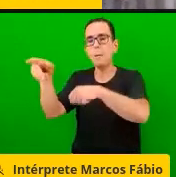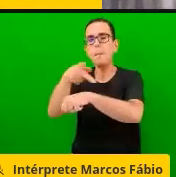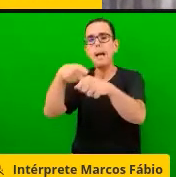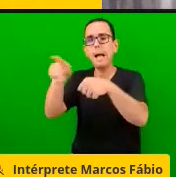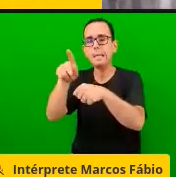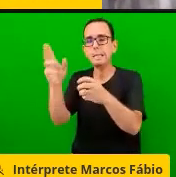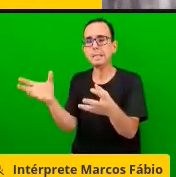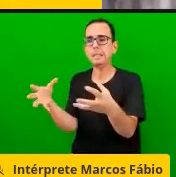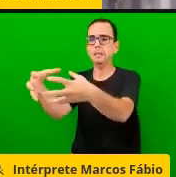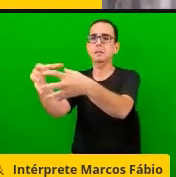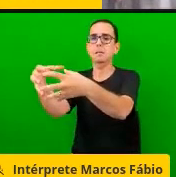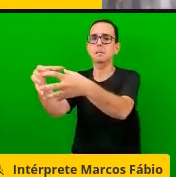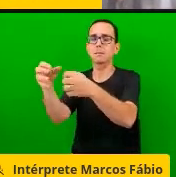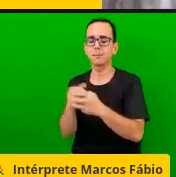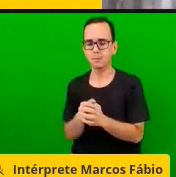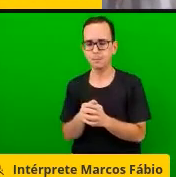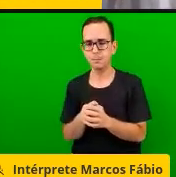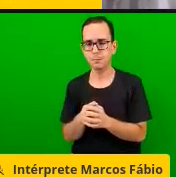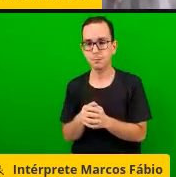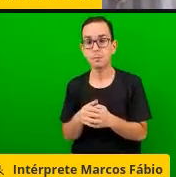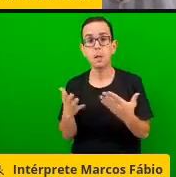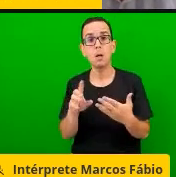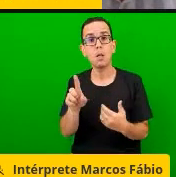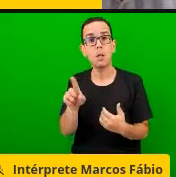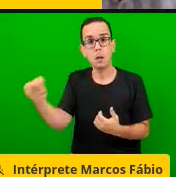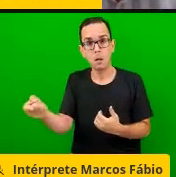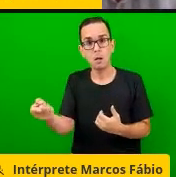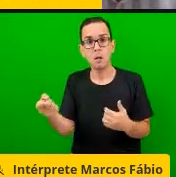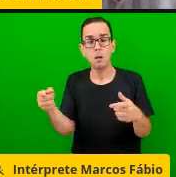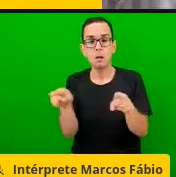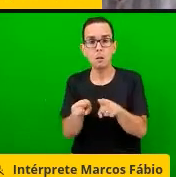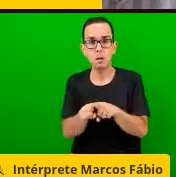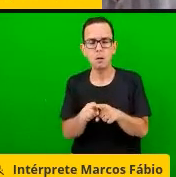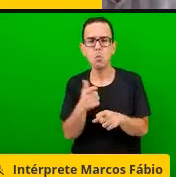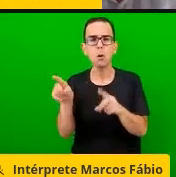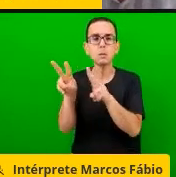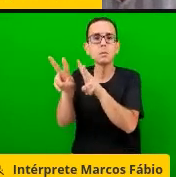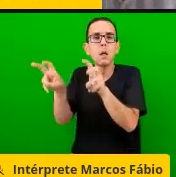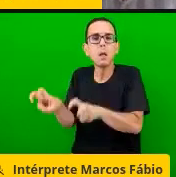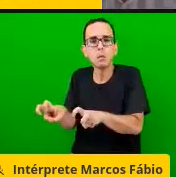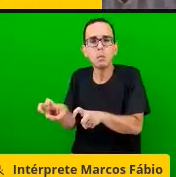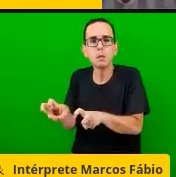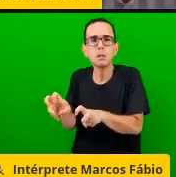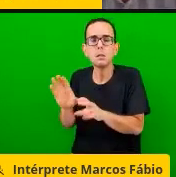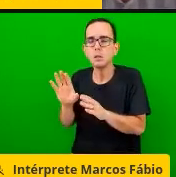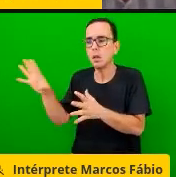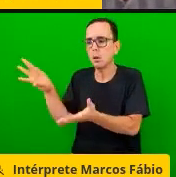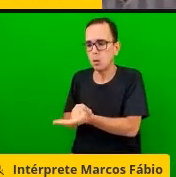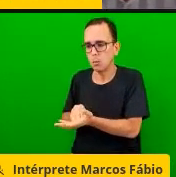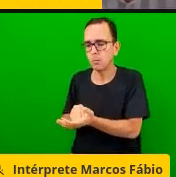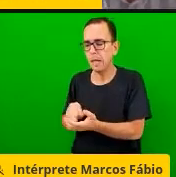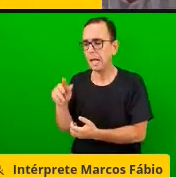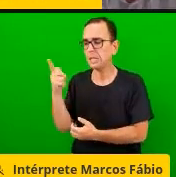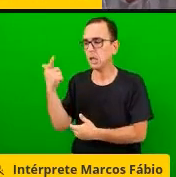colonizadores. Posteriormente, ele coloca uma outra temática, já um outro recorte, a